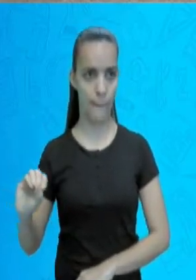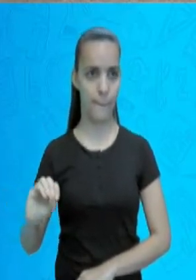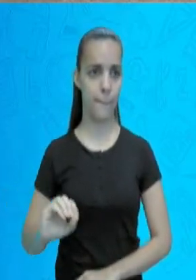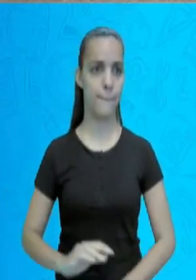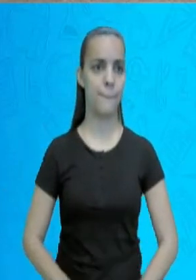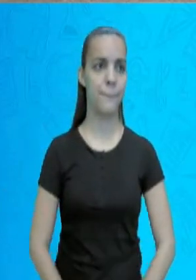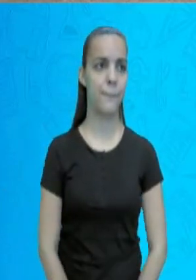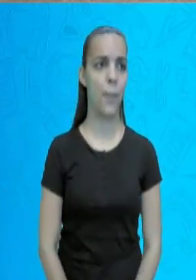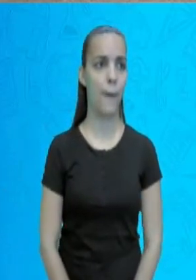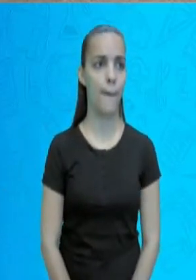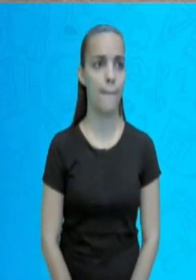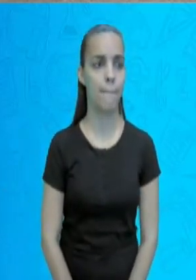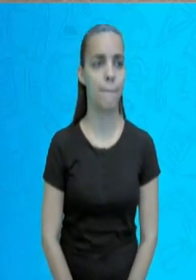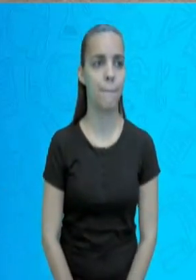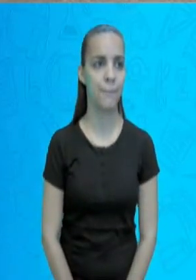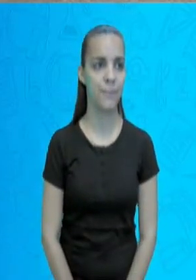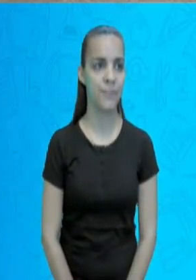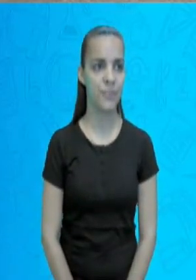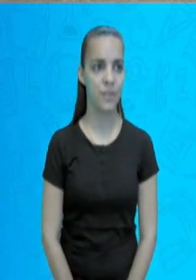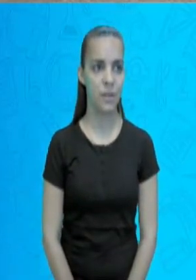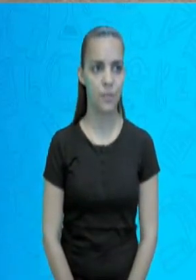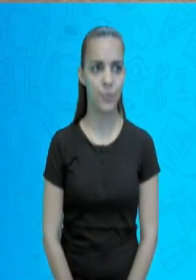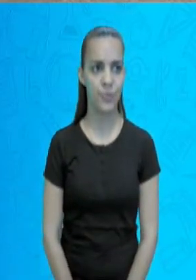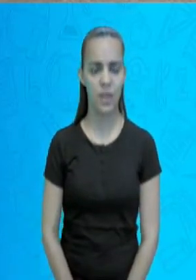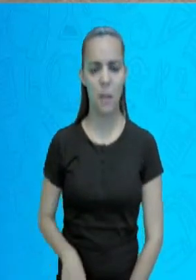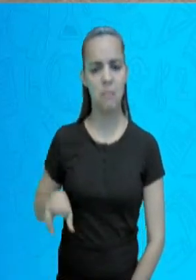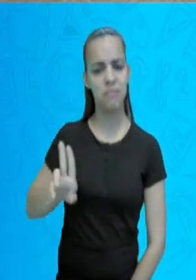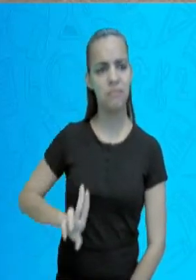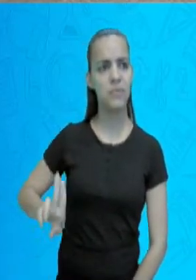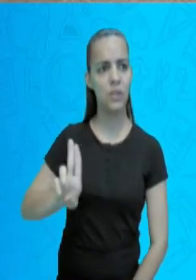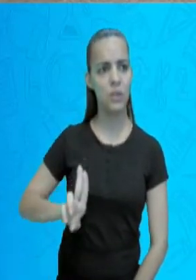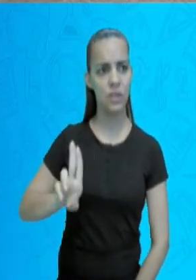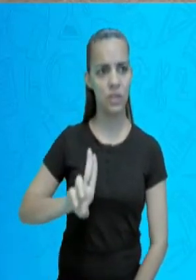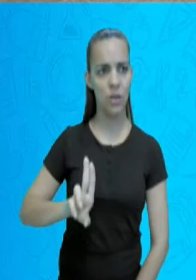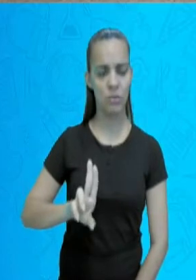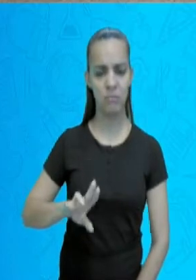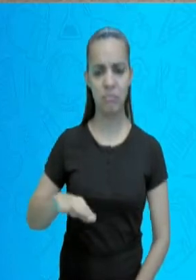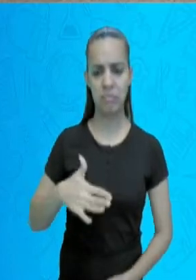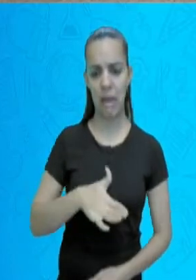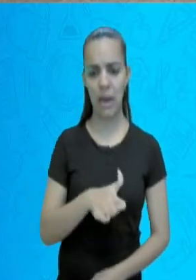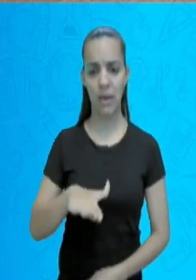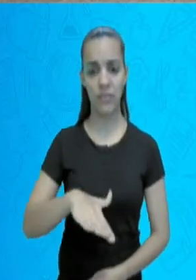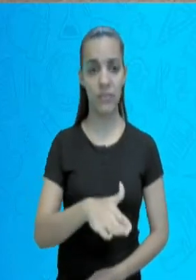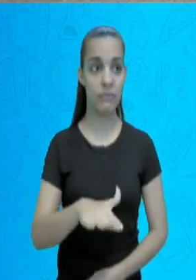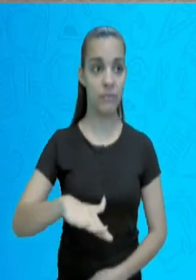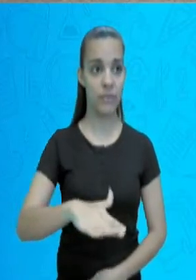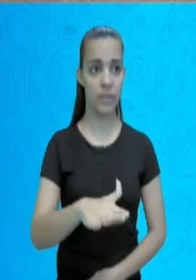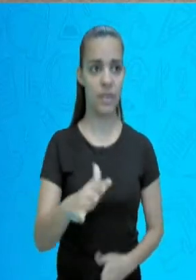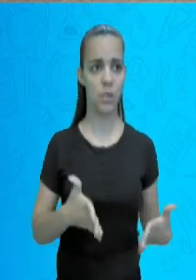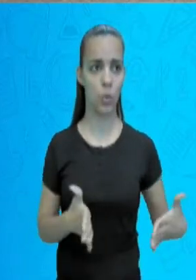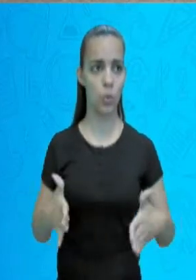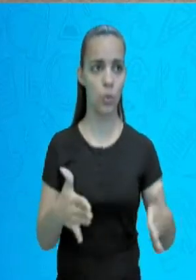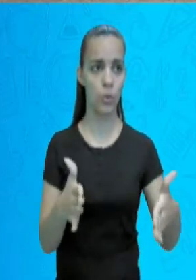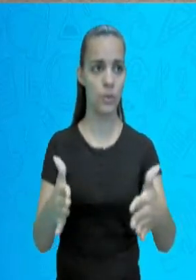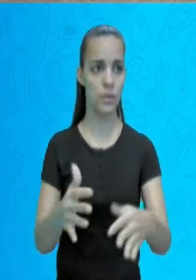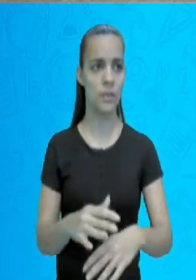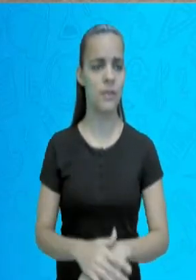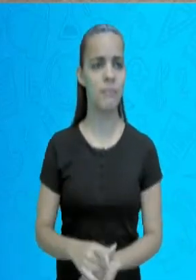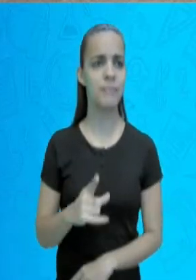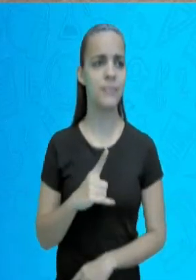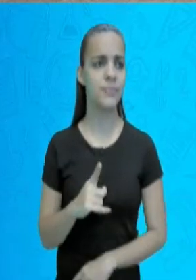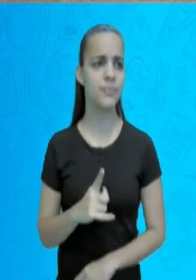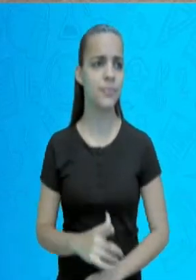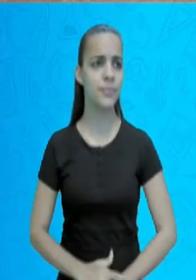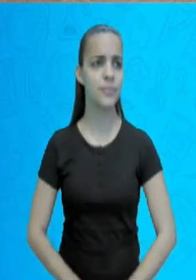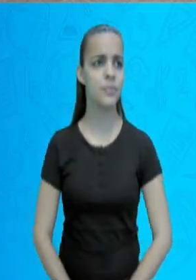Rússia, tá, a utilização da navegação é tão intensa que existem